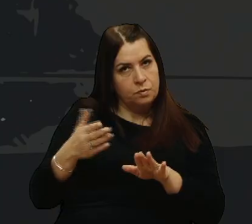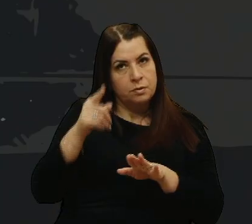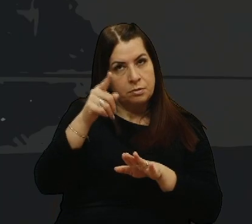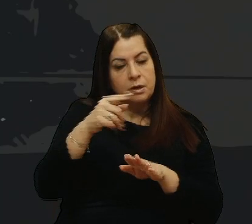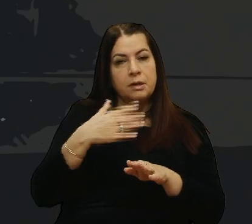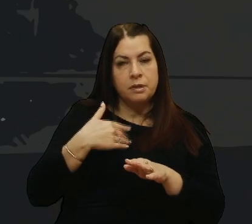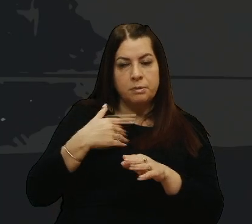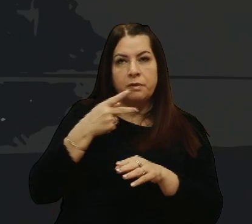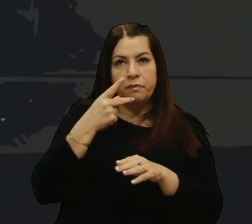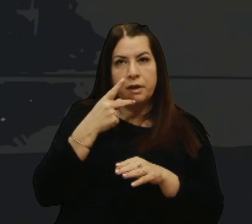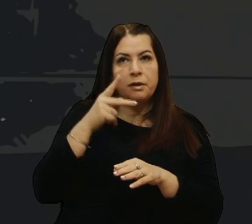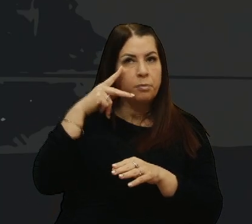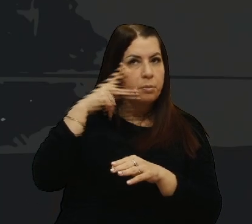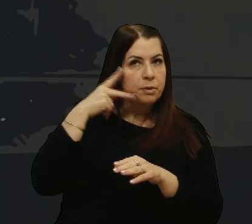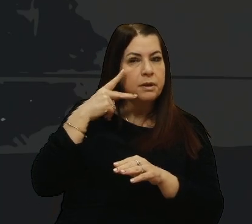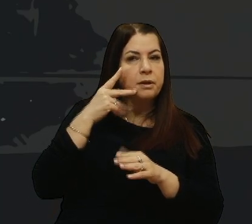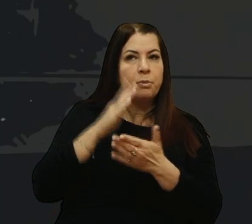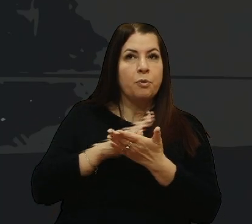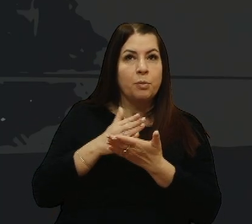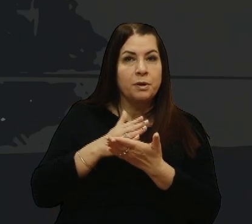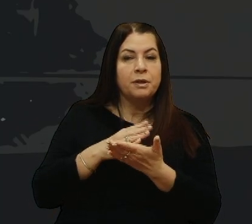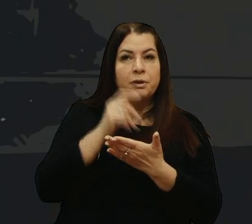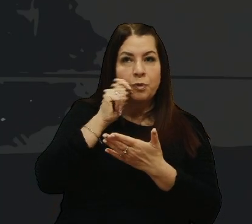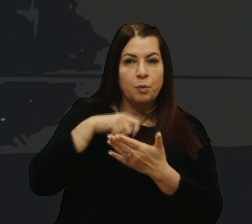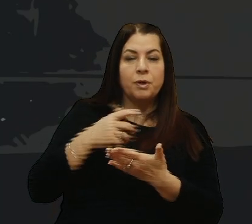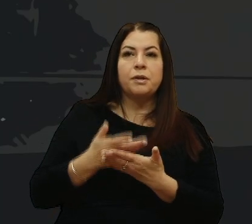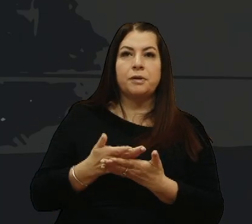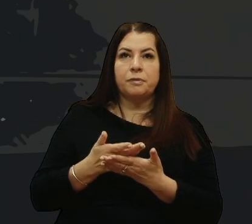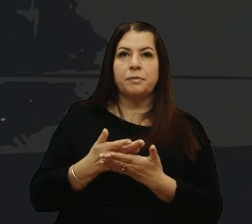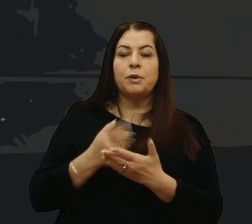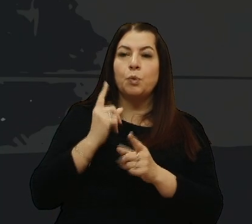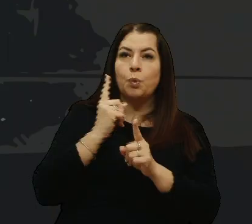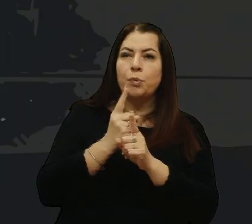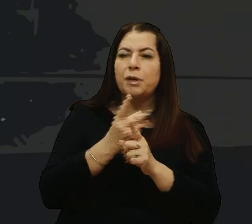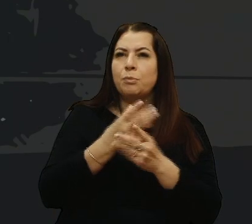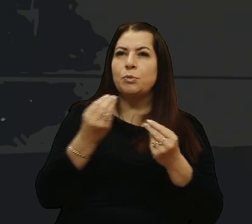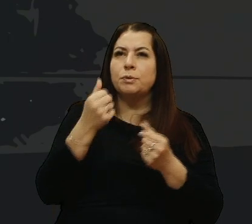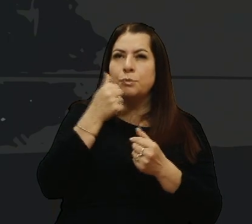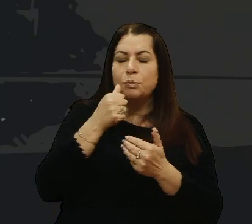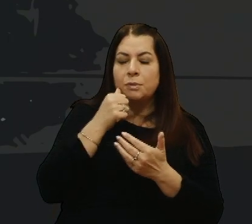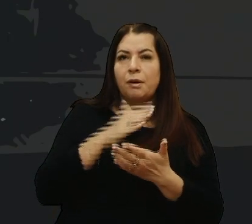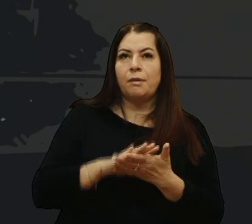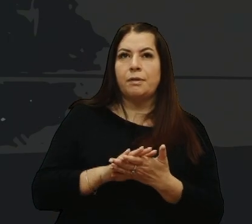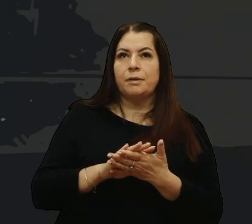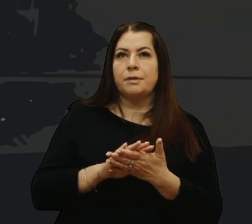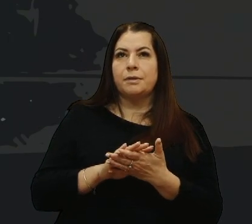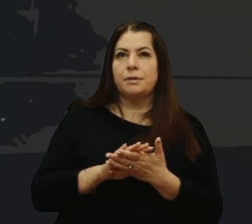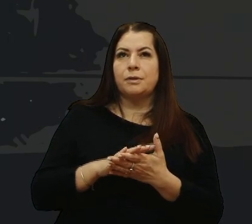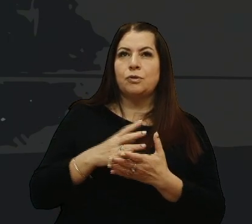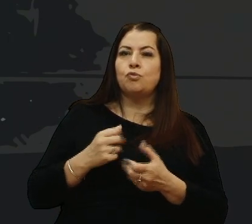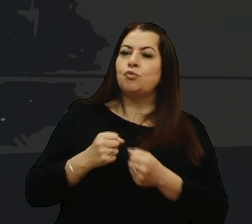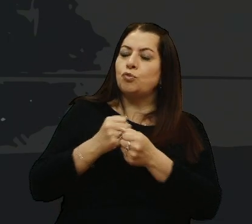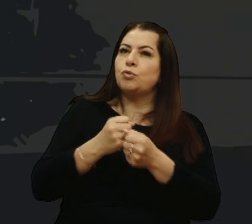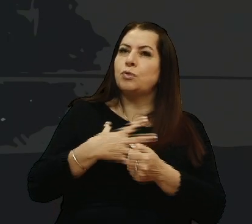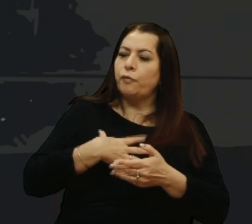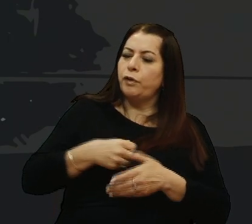minha incursão pela Polônia e pela fronteira com a Ucrânia, eu encontrei muitas mulheres carregando seus filhos